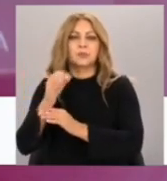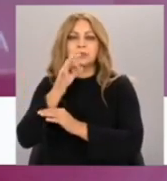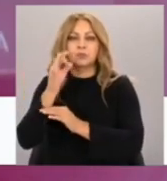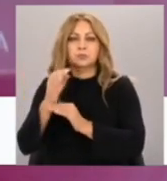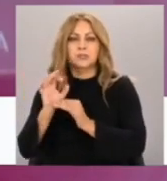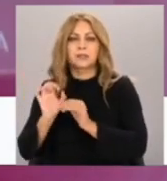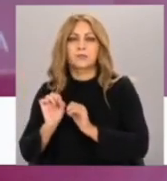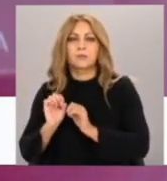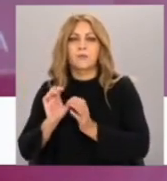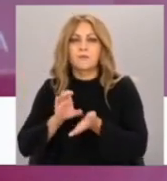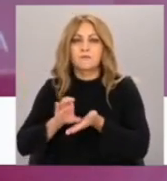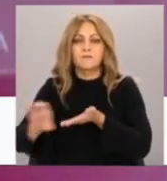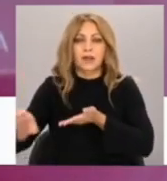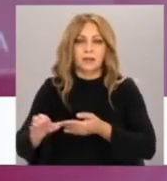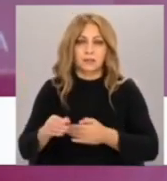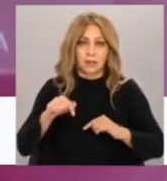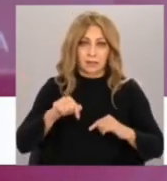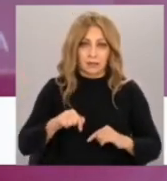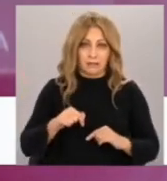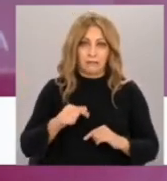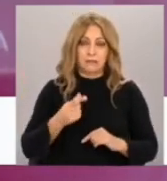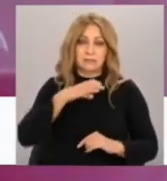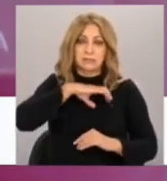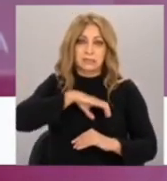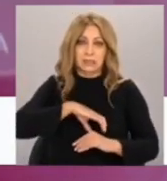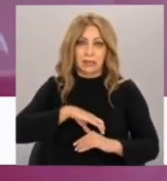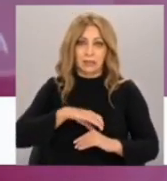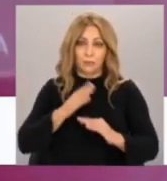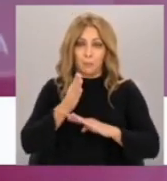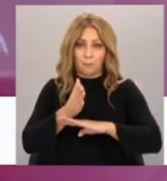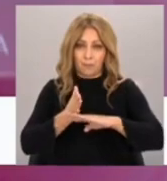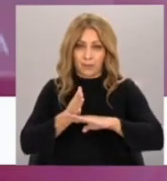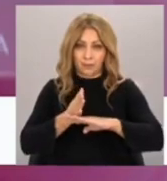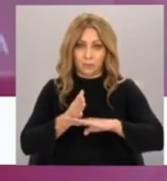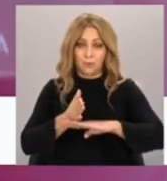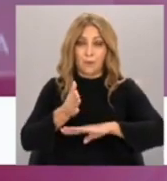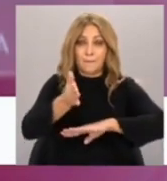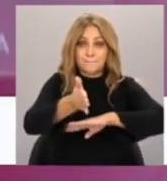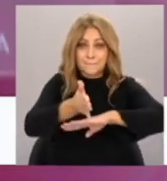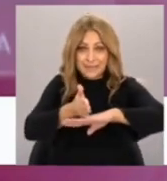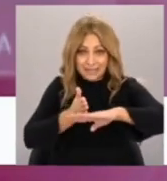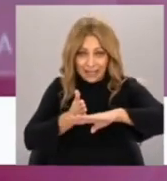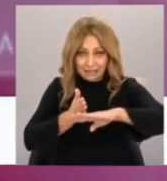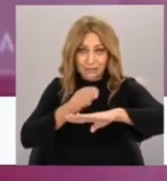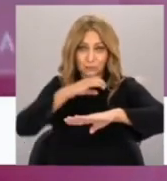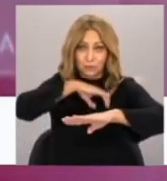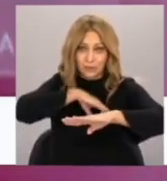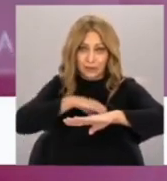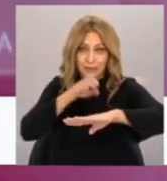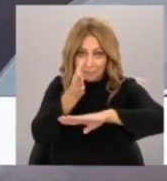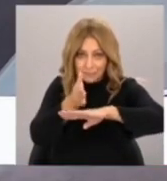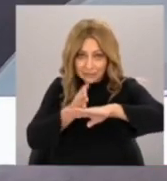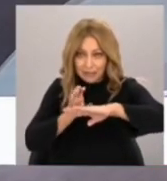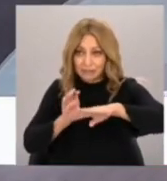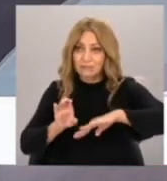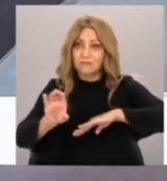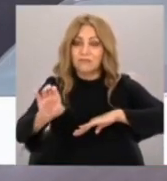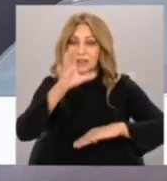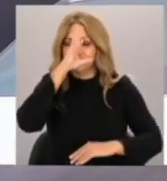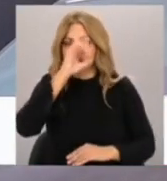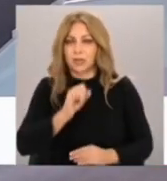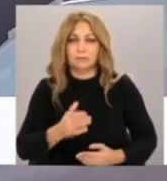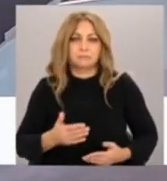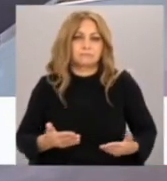alguém que o salário médio em Portugal da metade ao estado Isto é um Será que se possa desenvolver e não tem